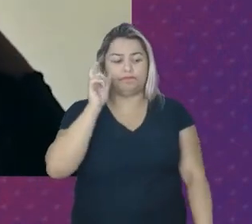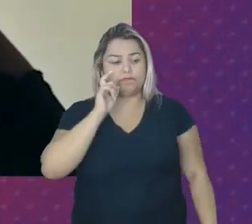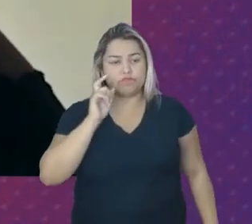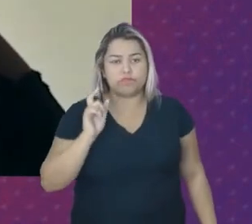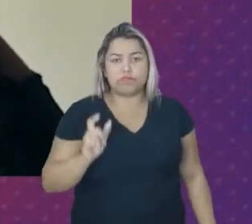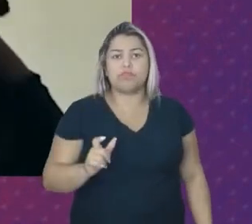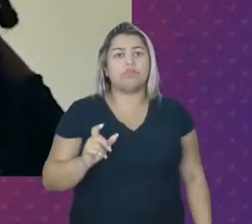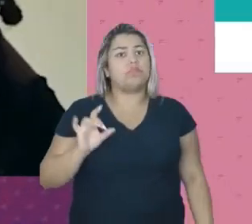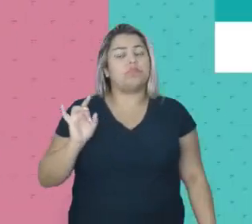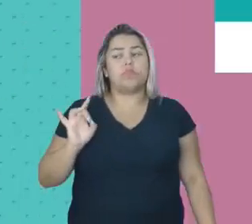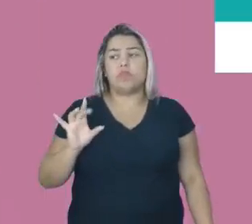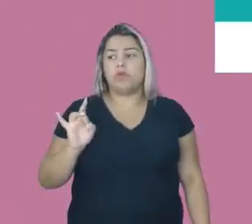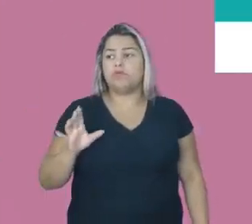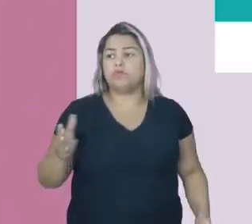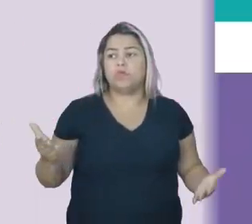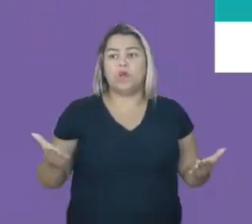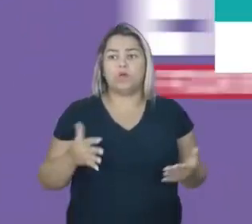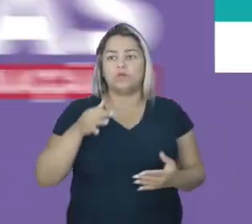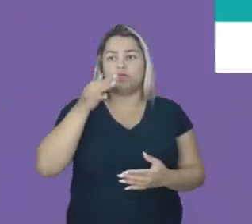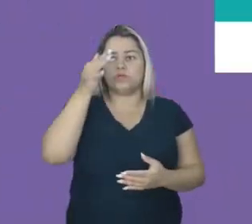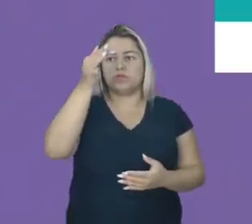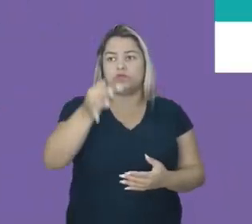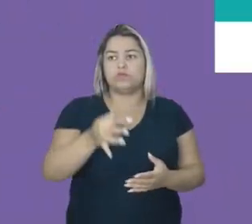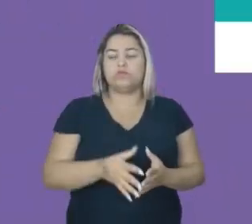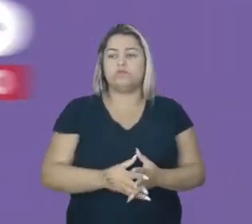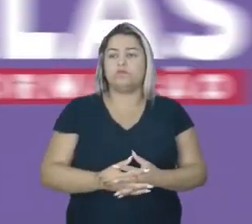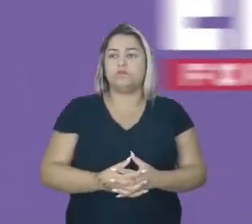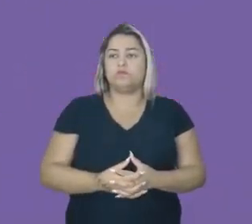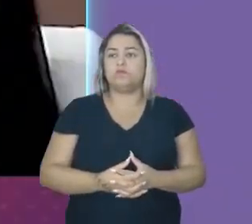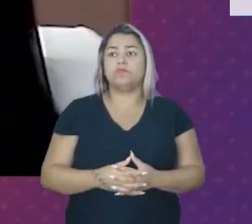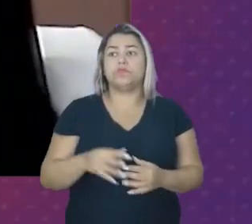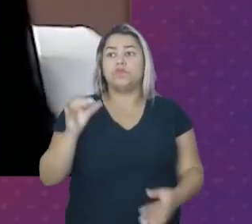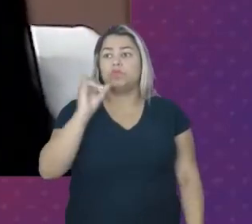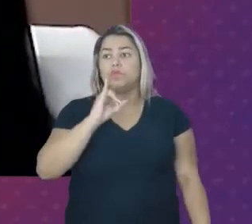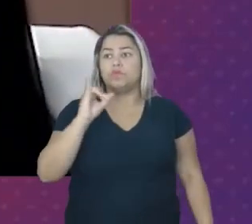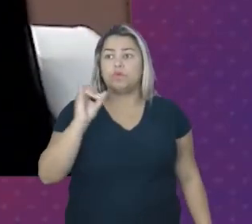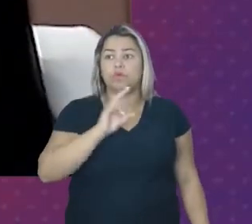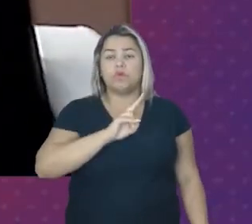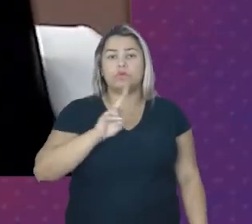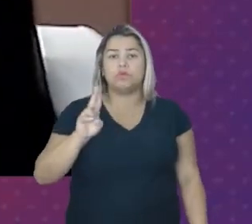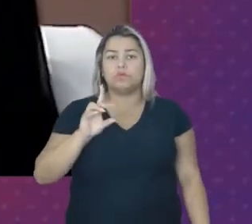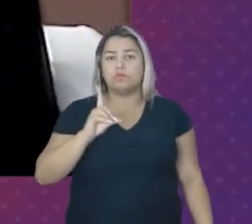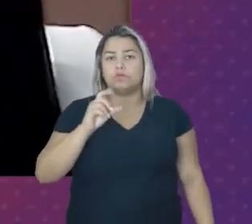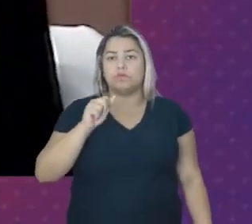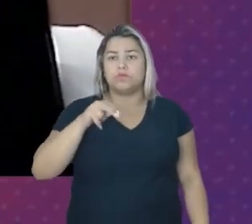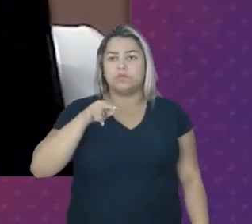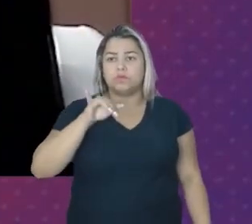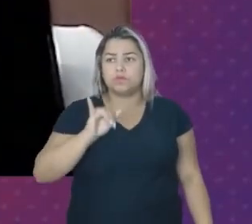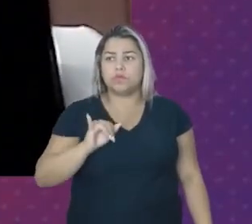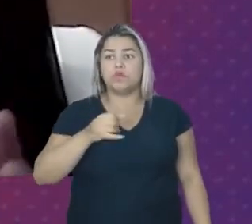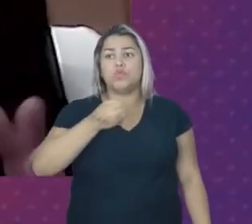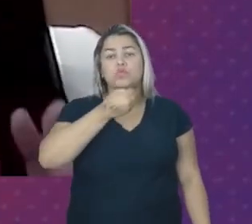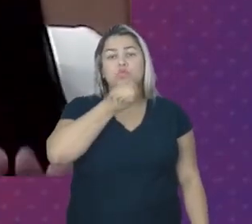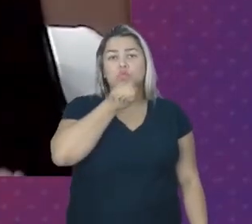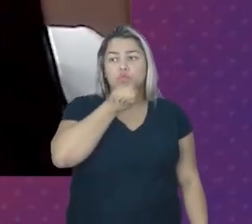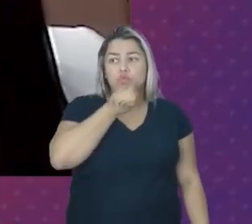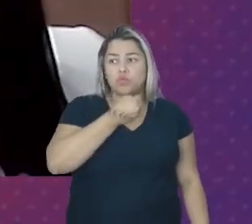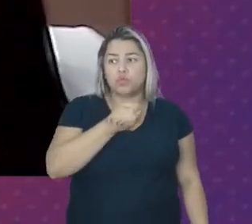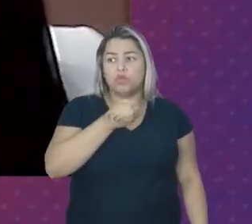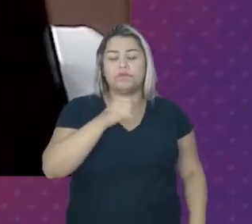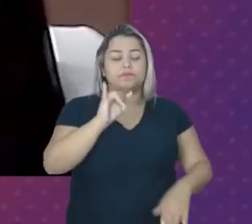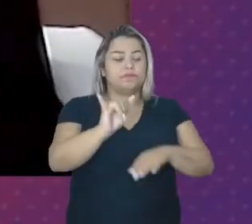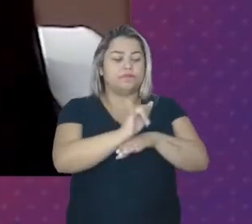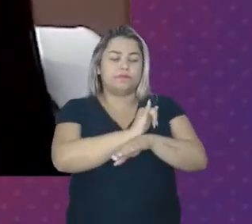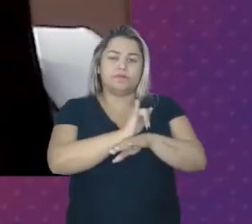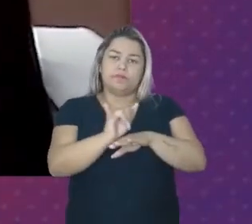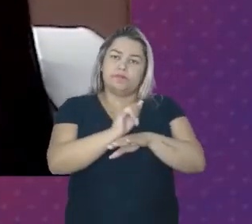público, não só agora, mas sobre o futuro. Olá, meu nome é Dani Braga, eu sou jornalista e